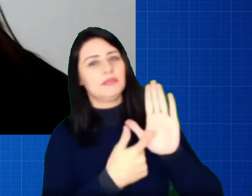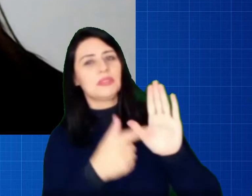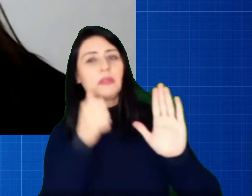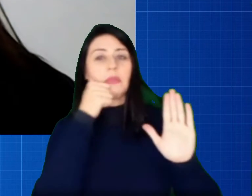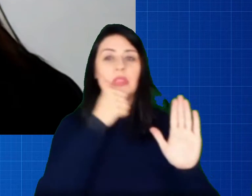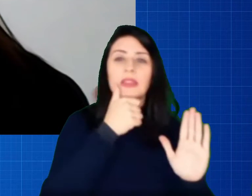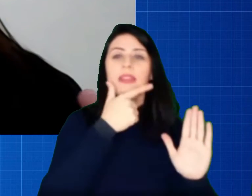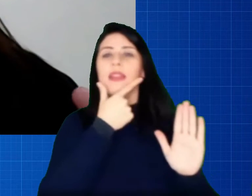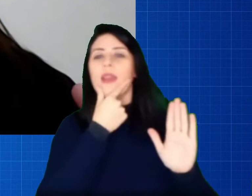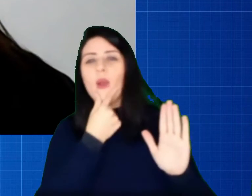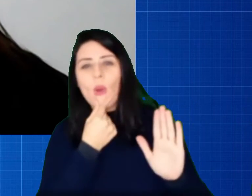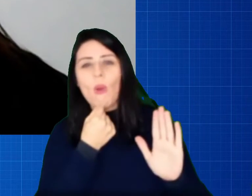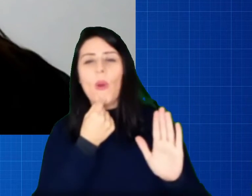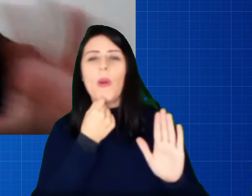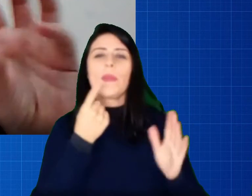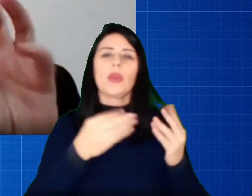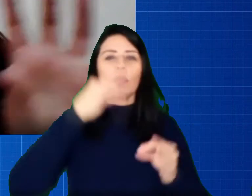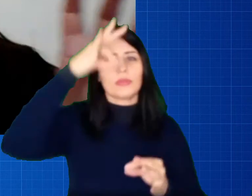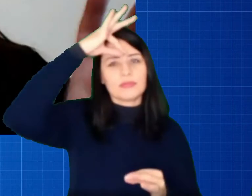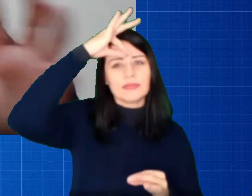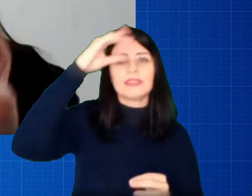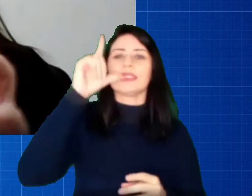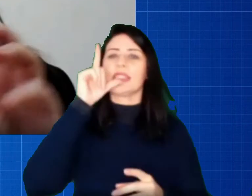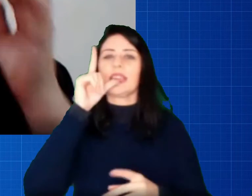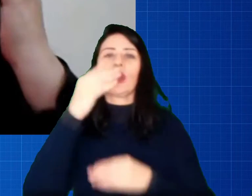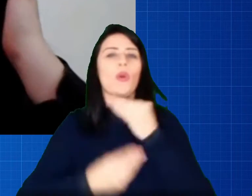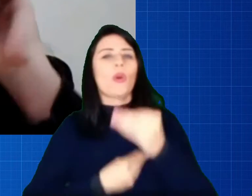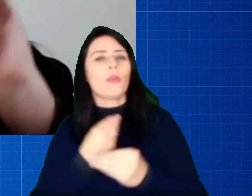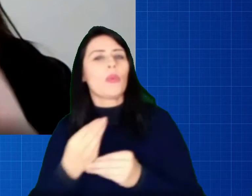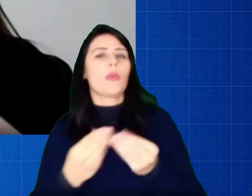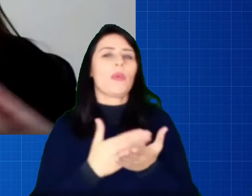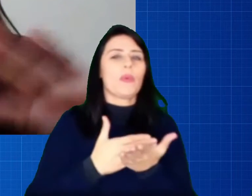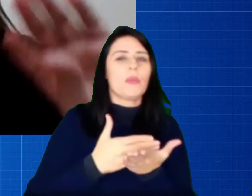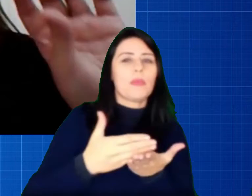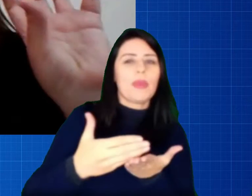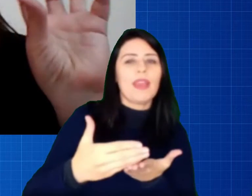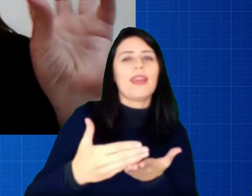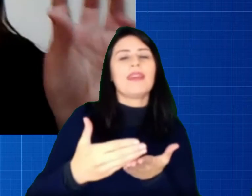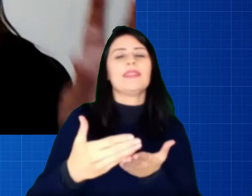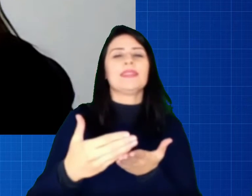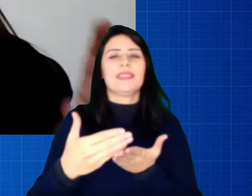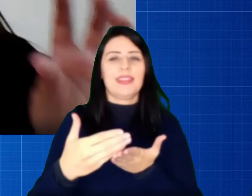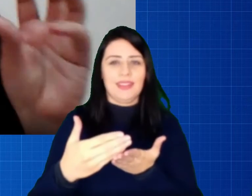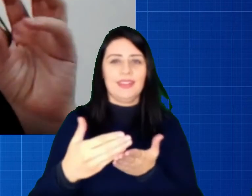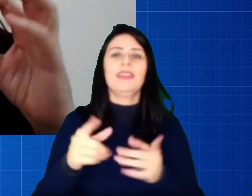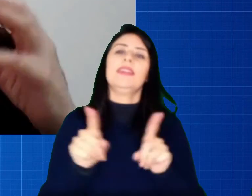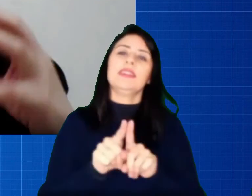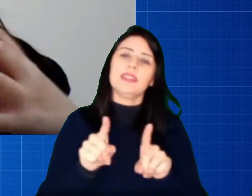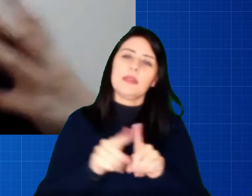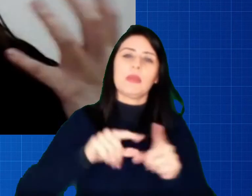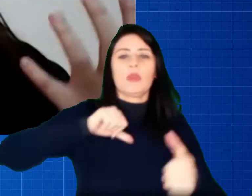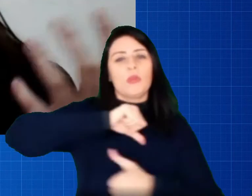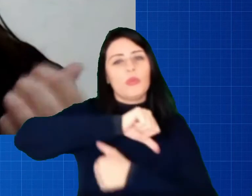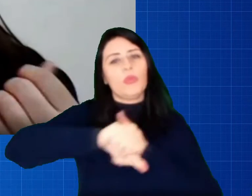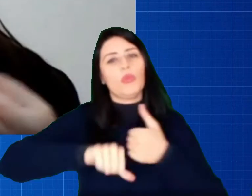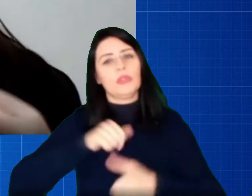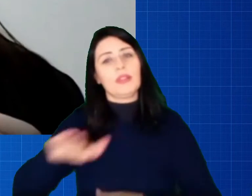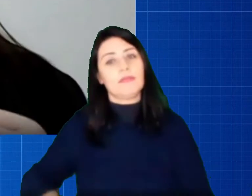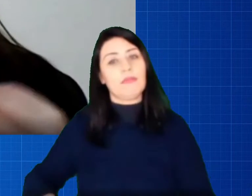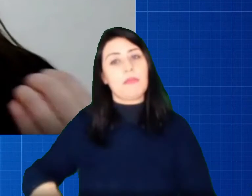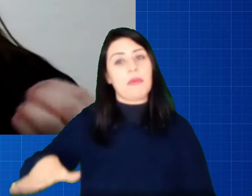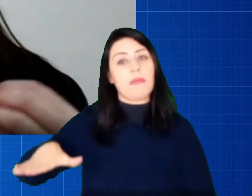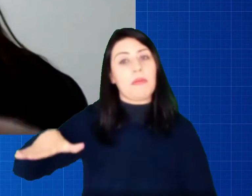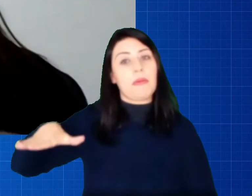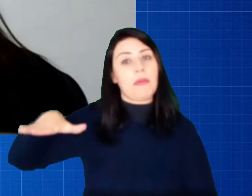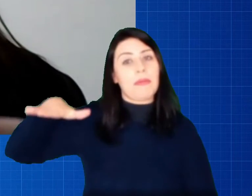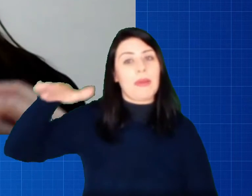da mãe, até mostra as fotinhos do ultrassom, né? A menina, então na genitália, a questão da formação do bebê, né,